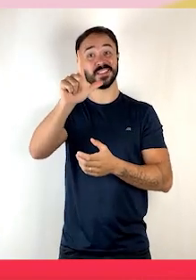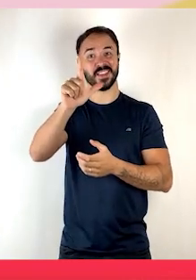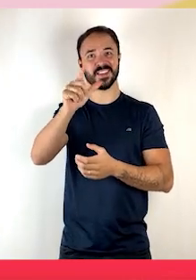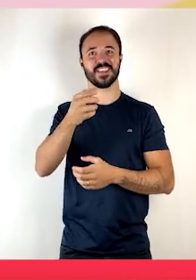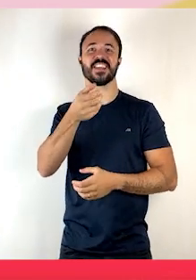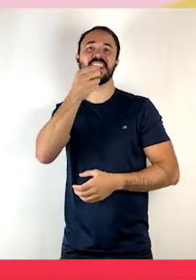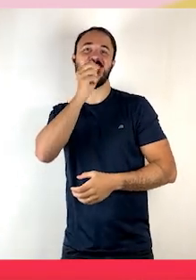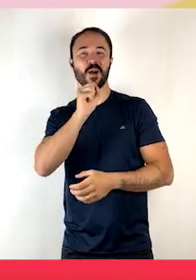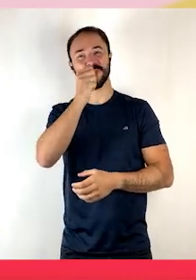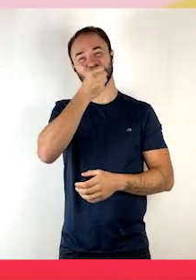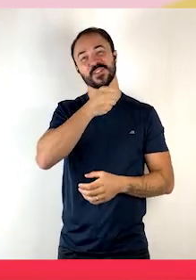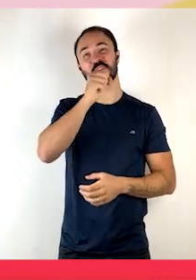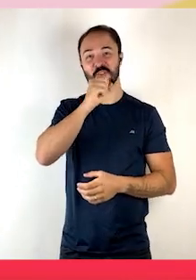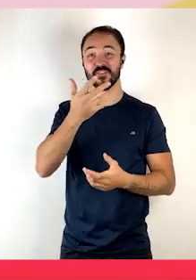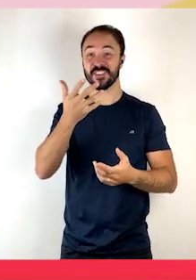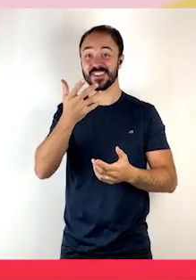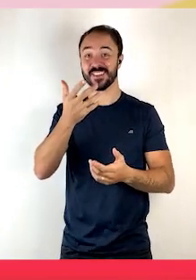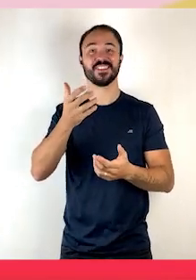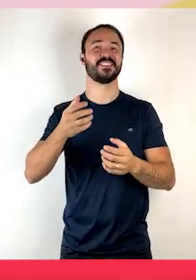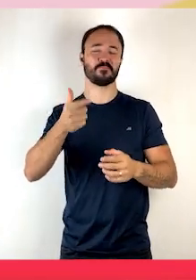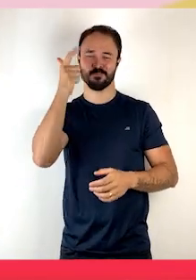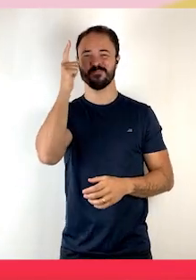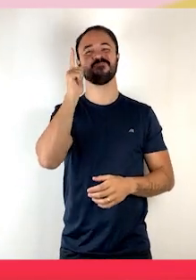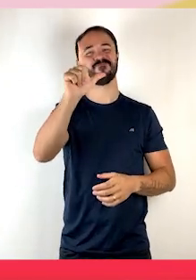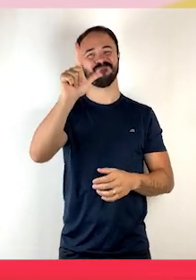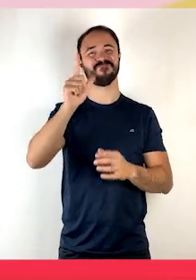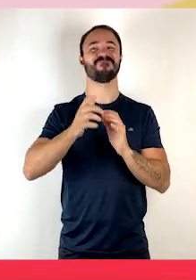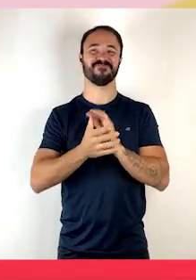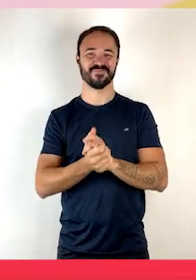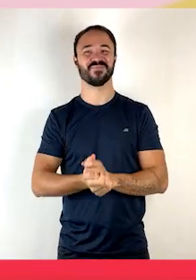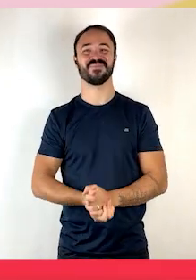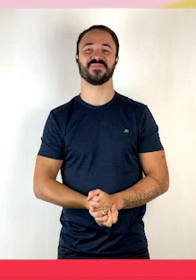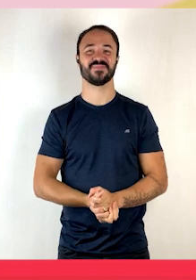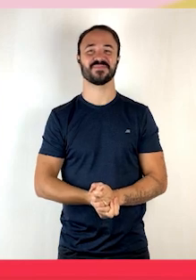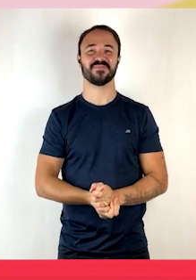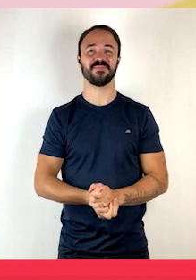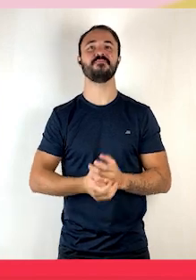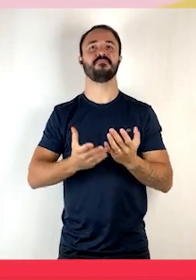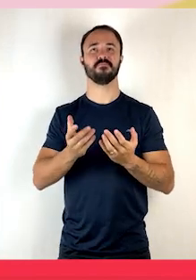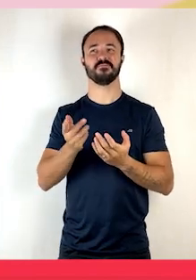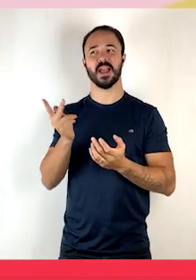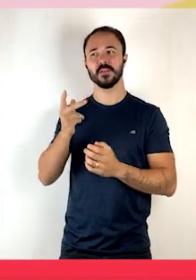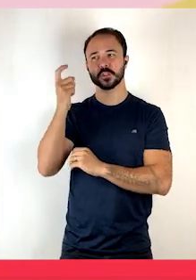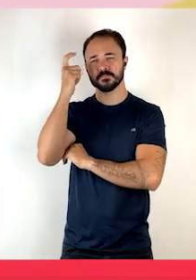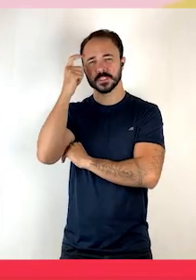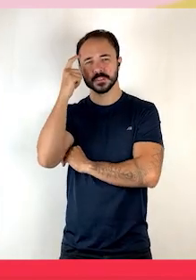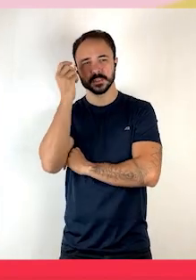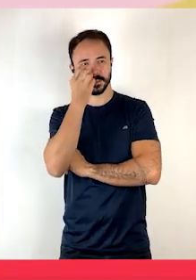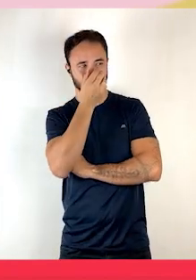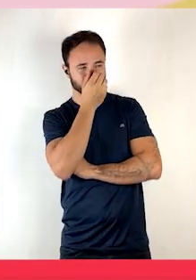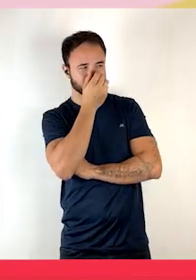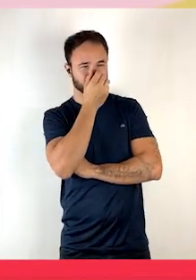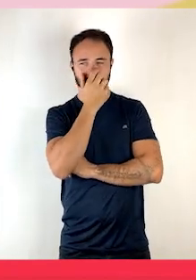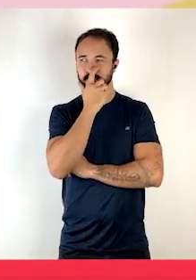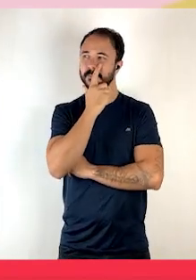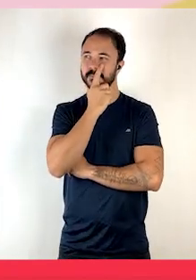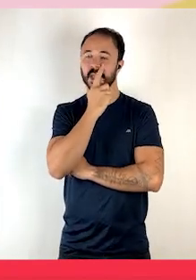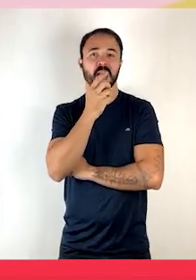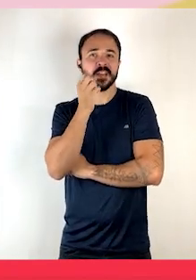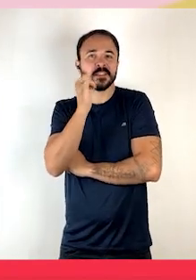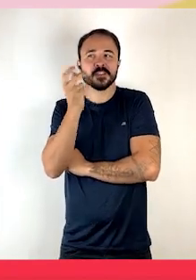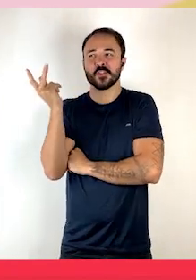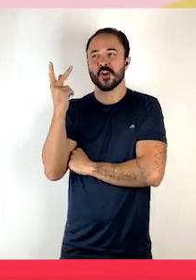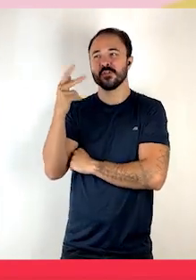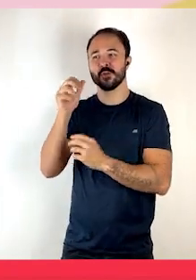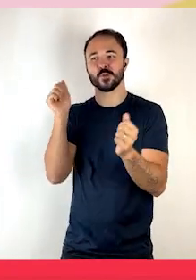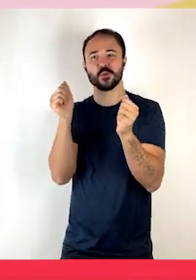quê? Um sorvetinho." Isso mesmo. Então eles pensaram: "Se